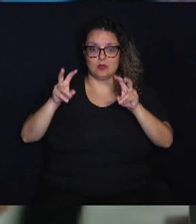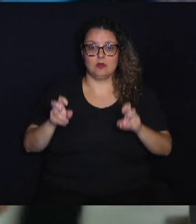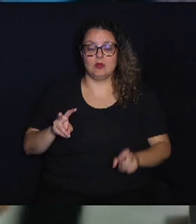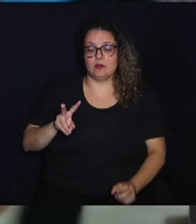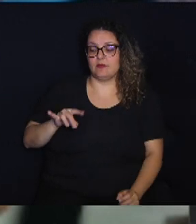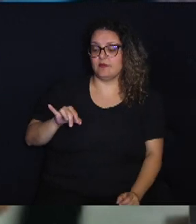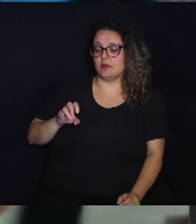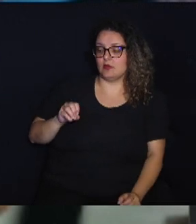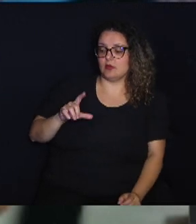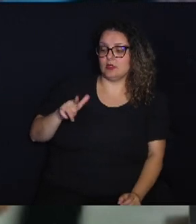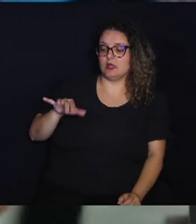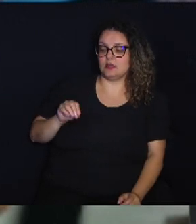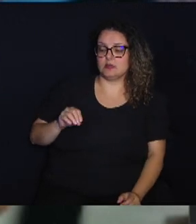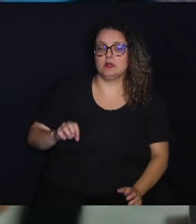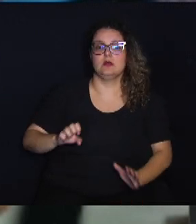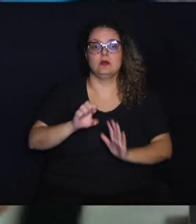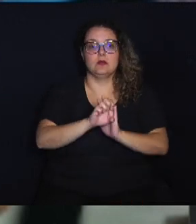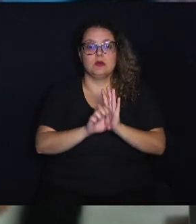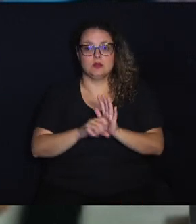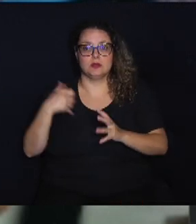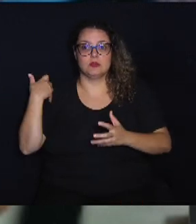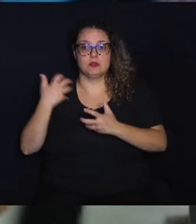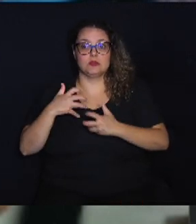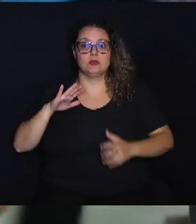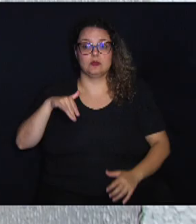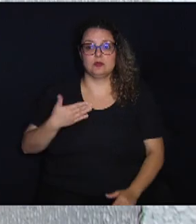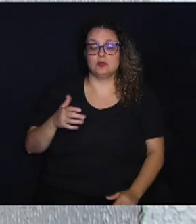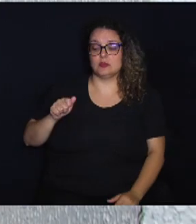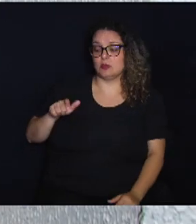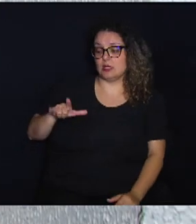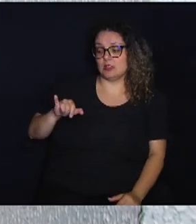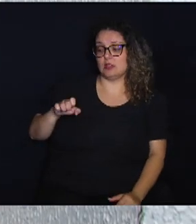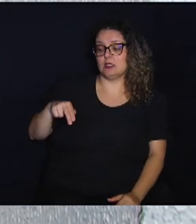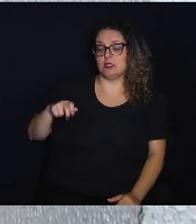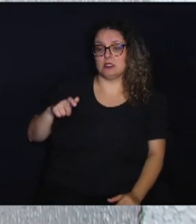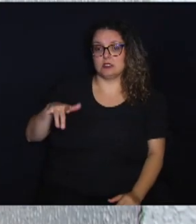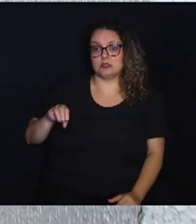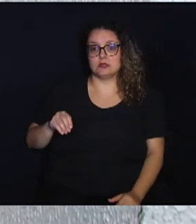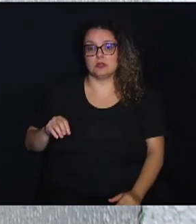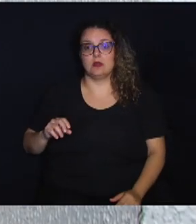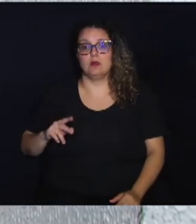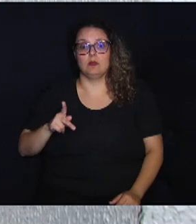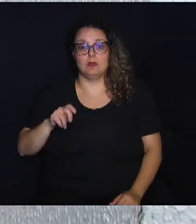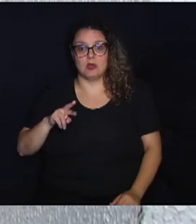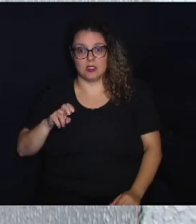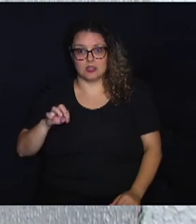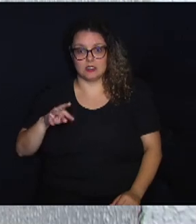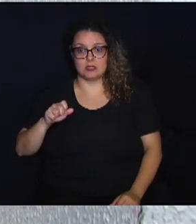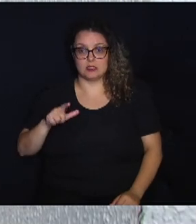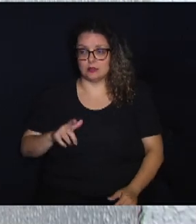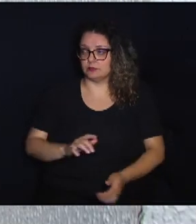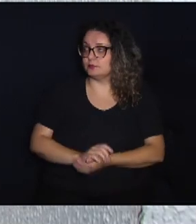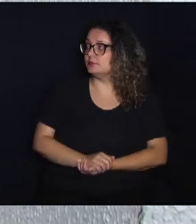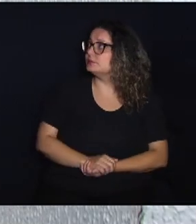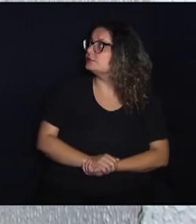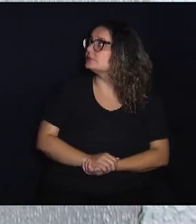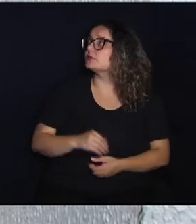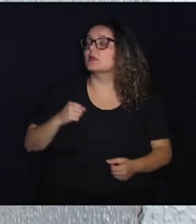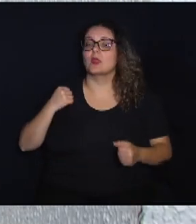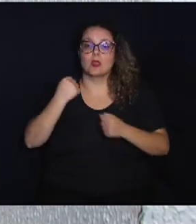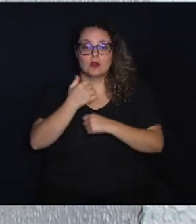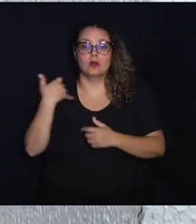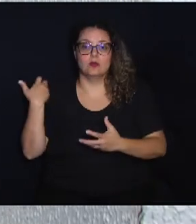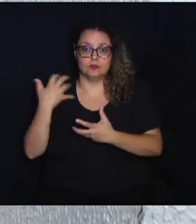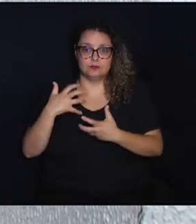violações ao Estatuto do Idoso, nos casos de alienação parental. É para proteger o idoso, que muitos